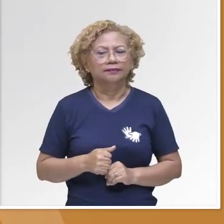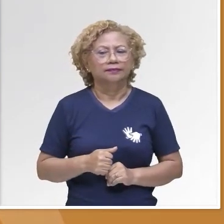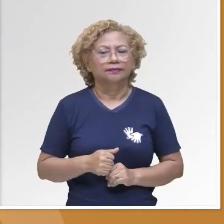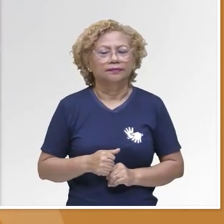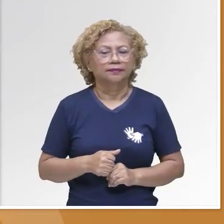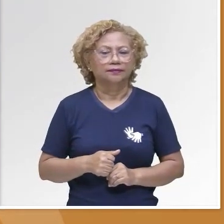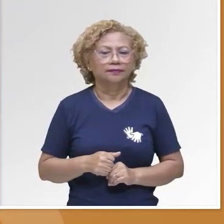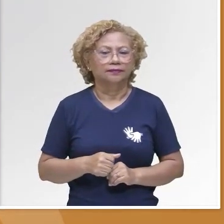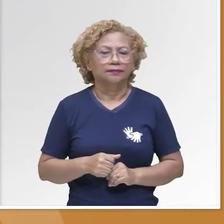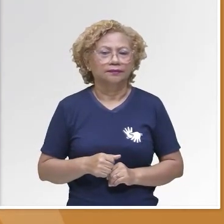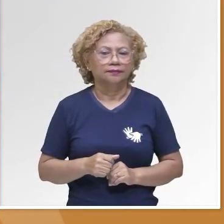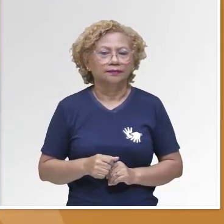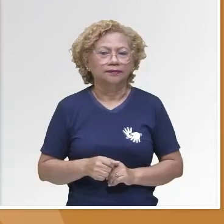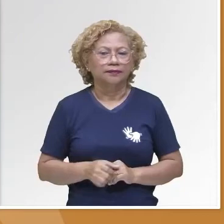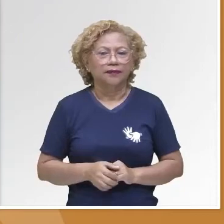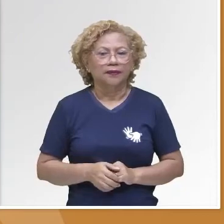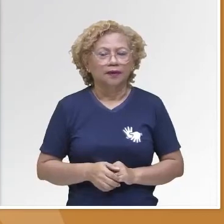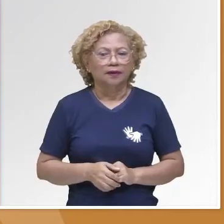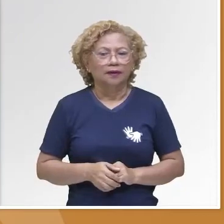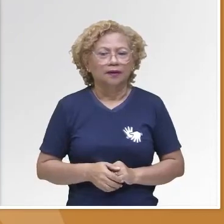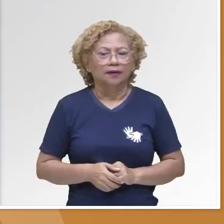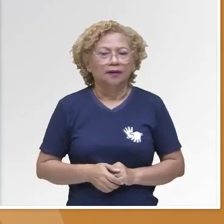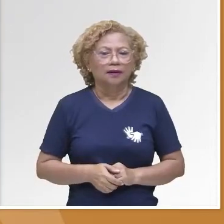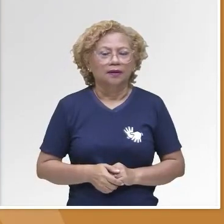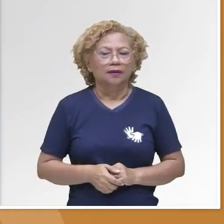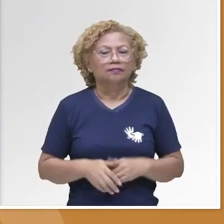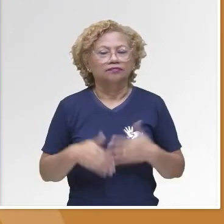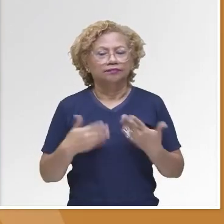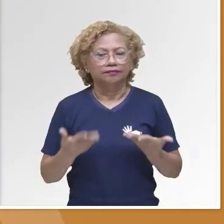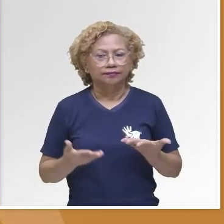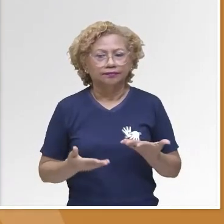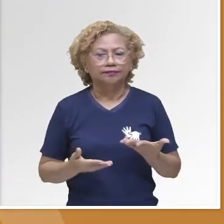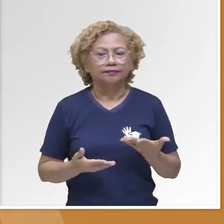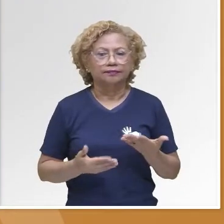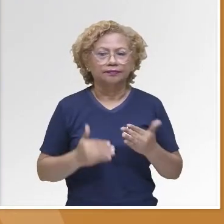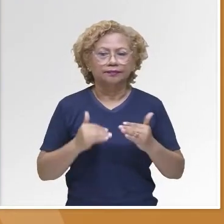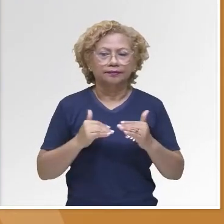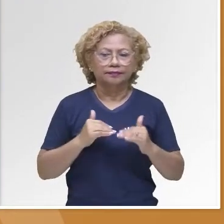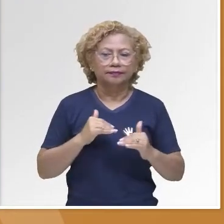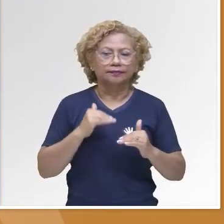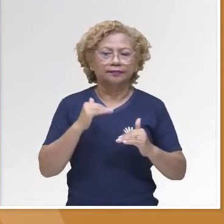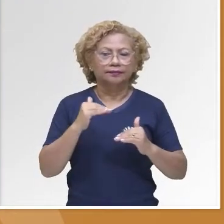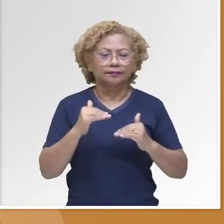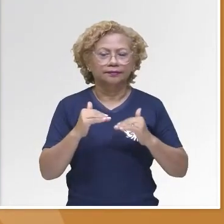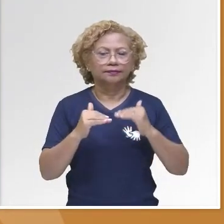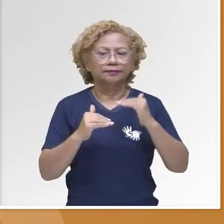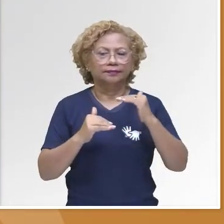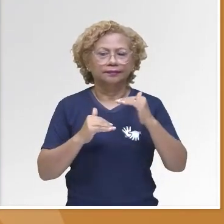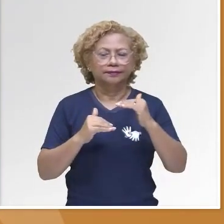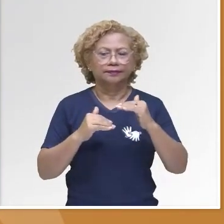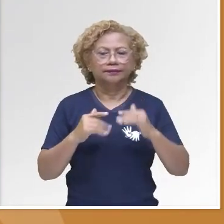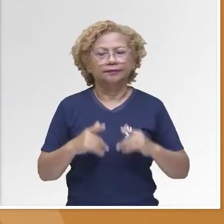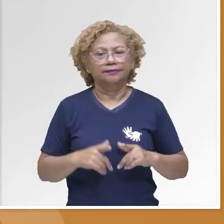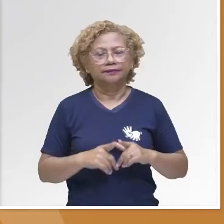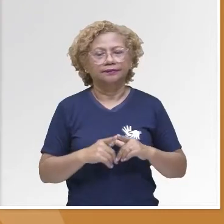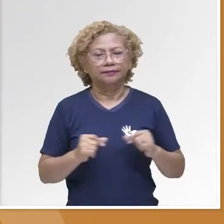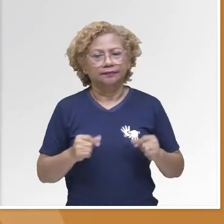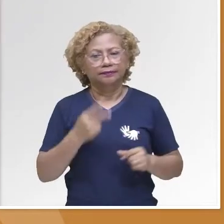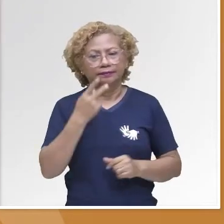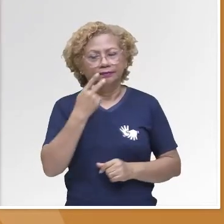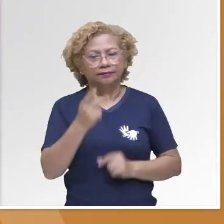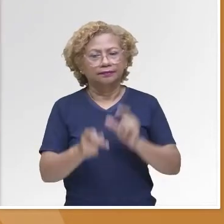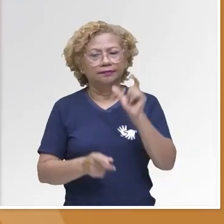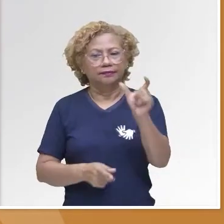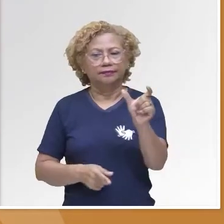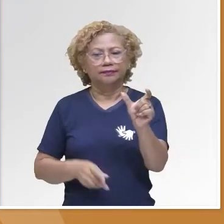foi conseguindo se reconstruir aos poucos. Então, daí o nome milagre japonês, porque corresponde a